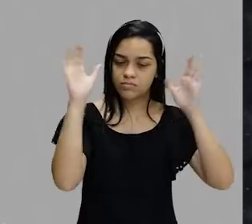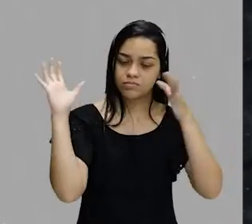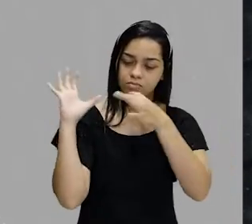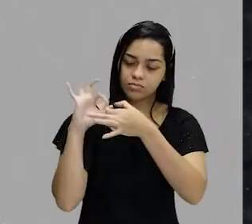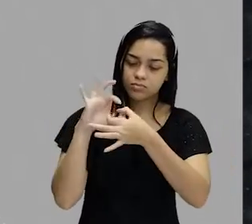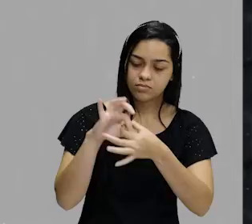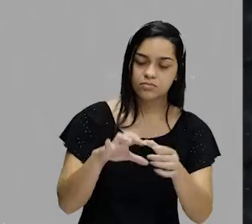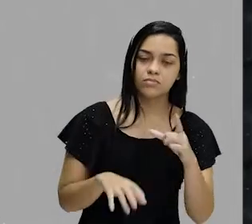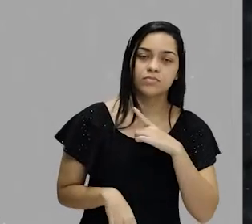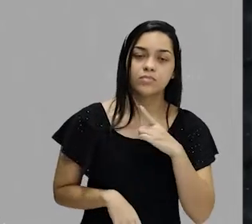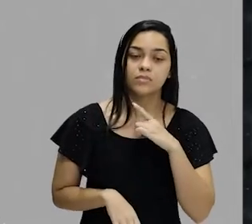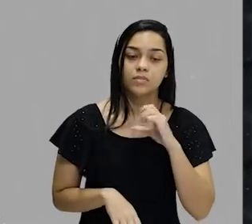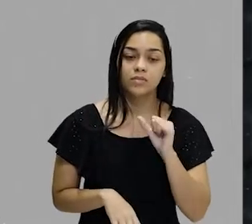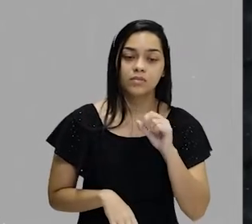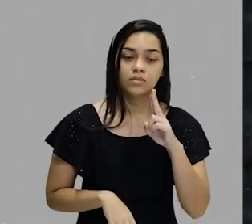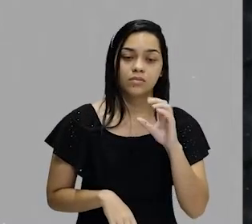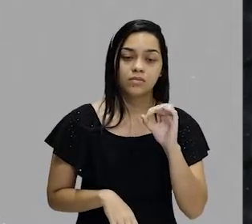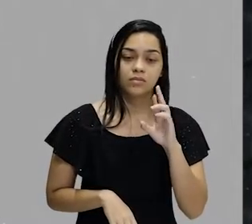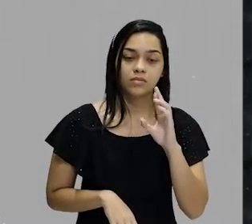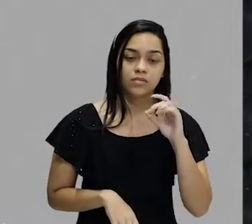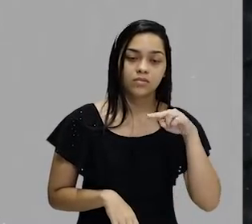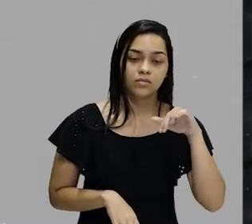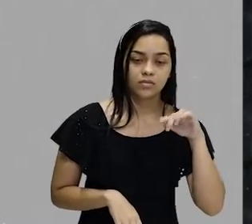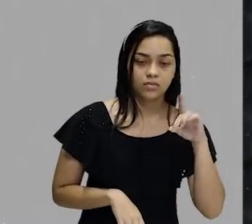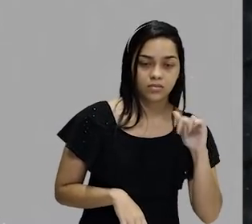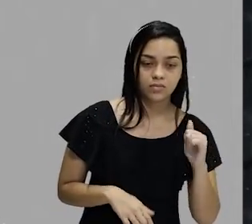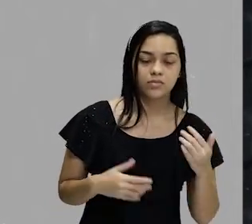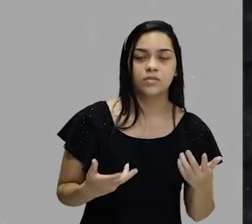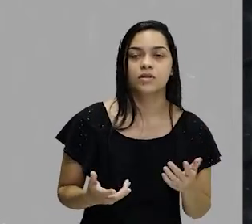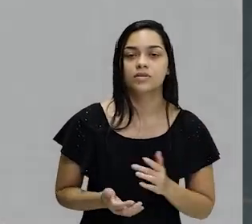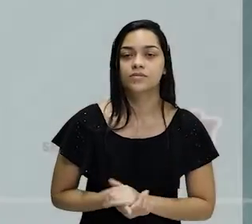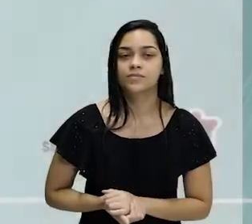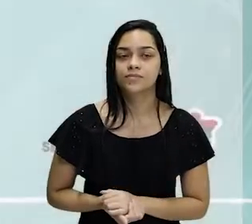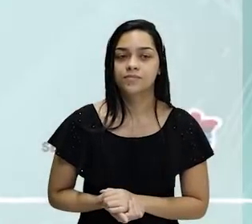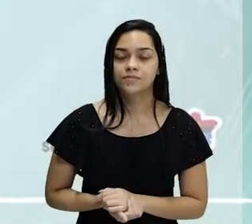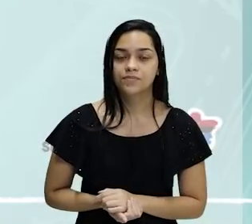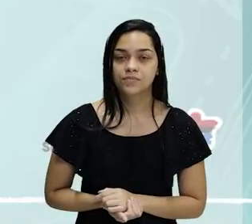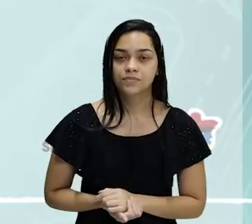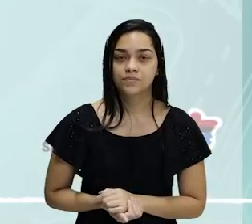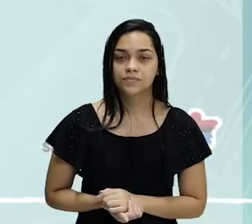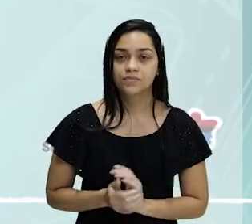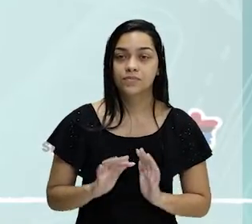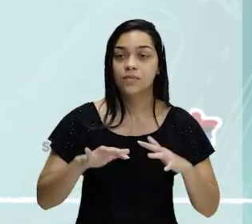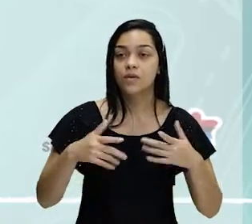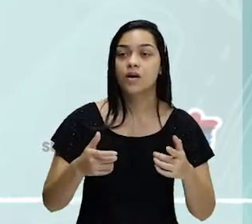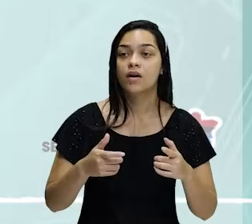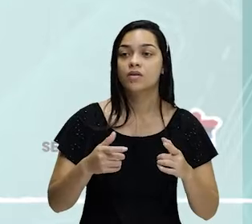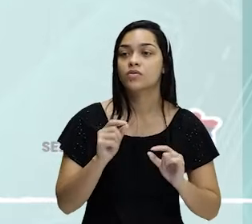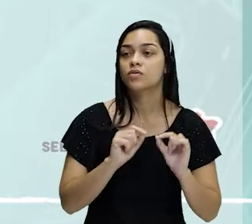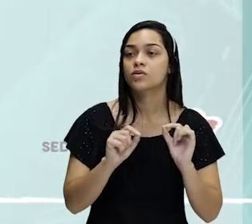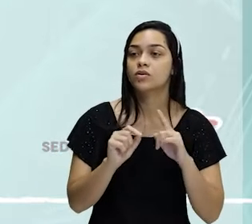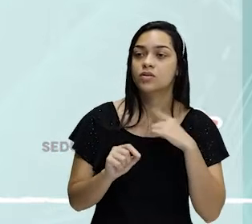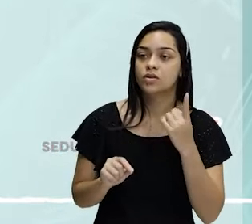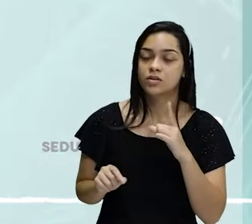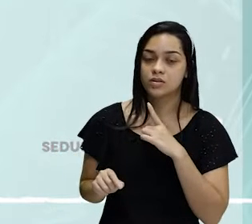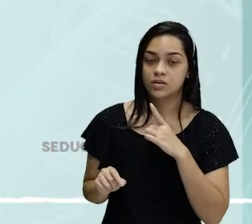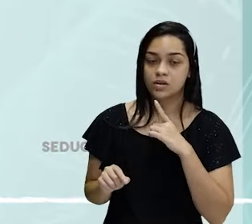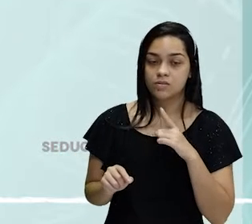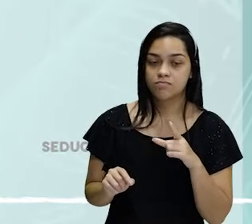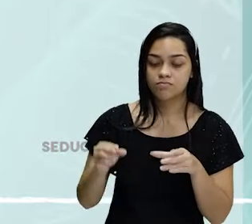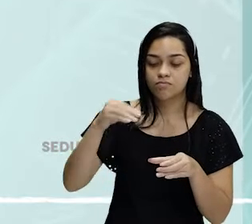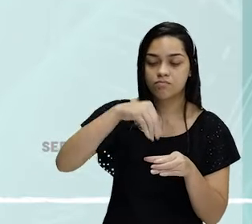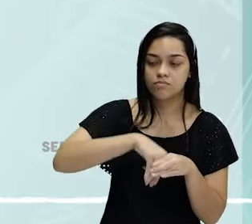ela é subordinada, certo? Quais são as conjunções? Nós temos as integrantes